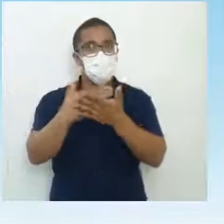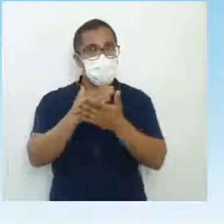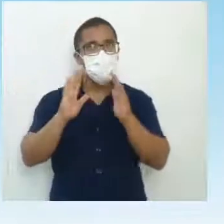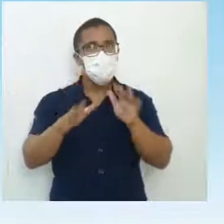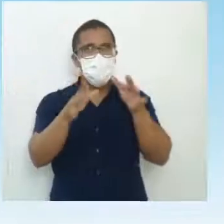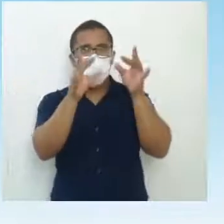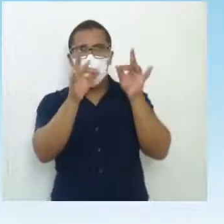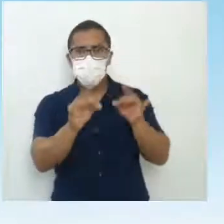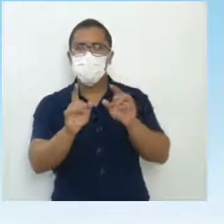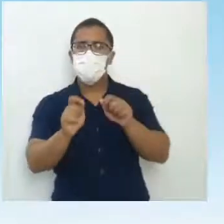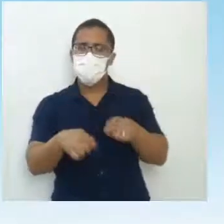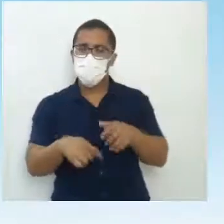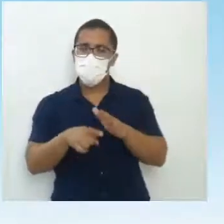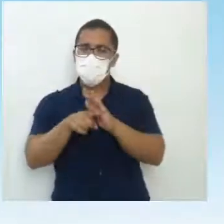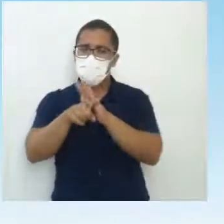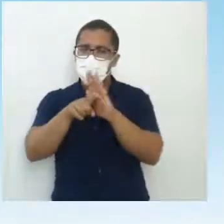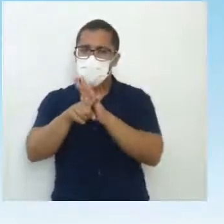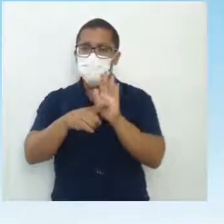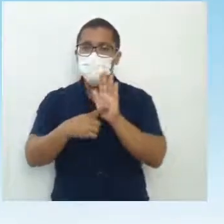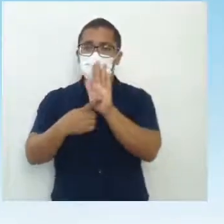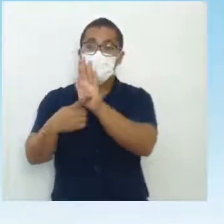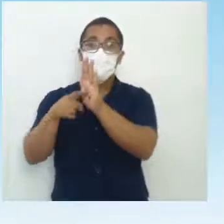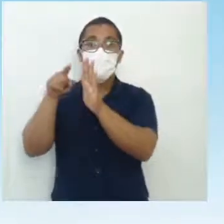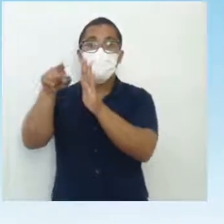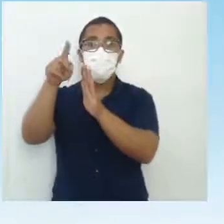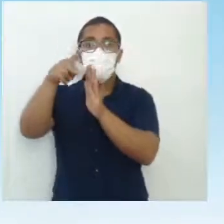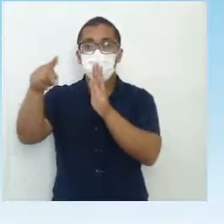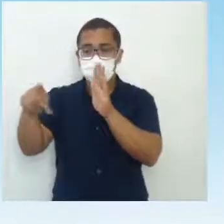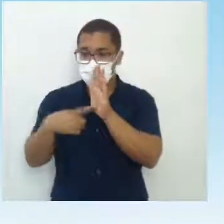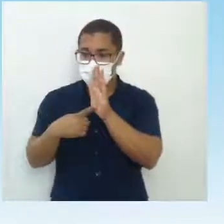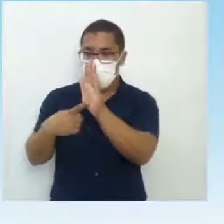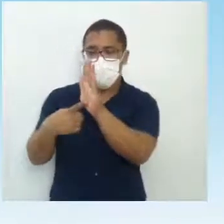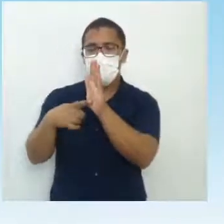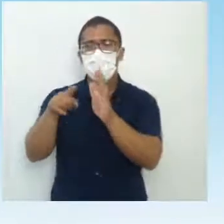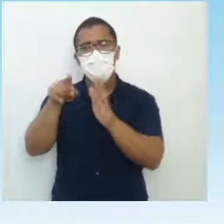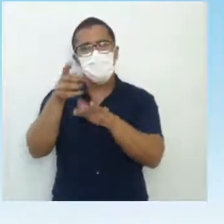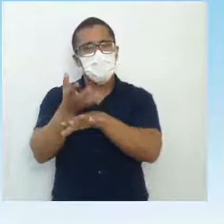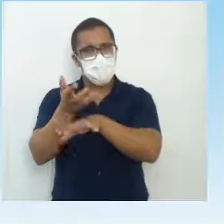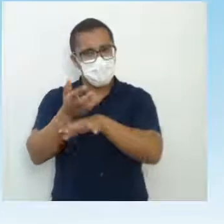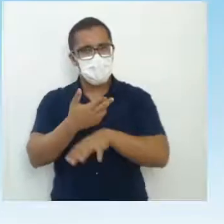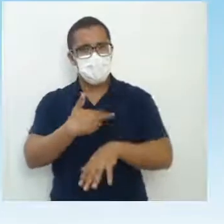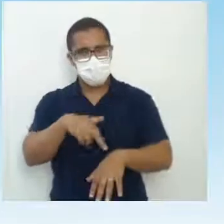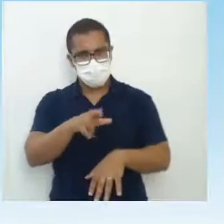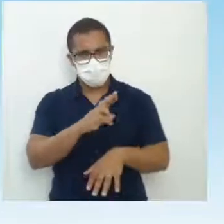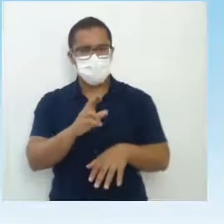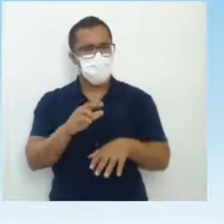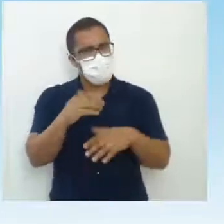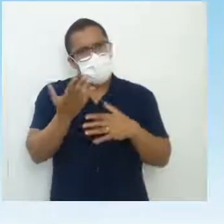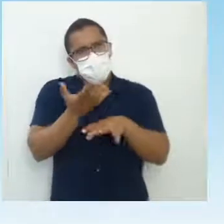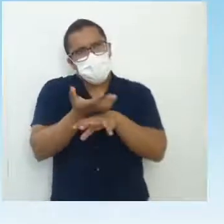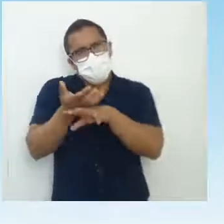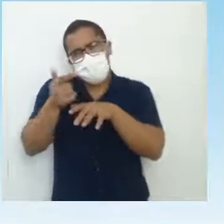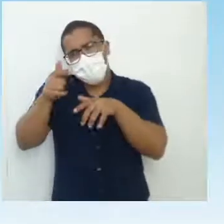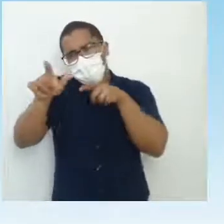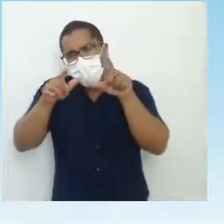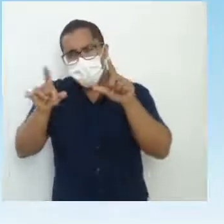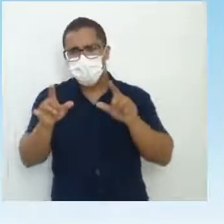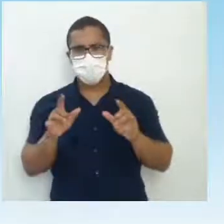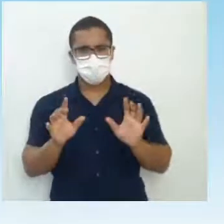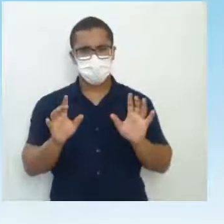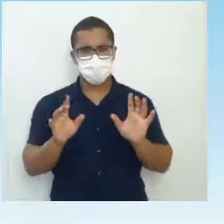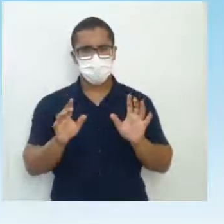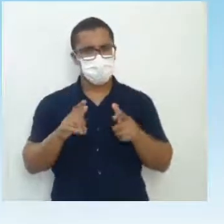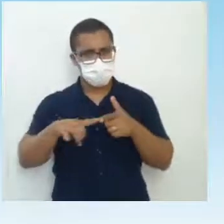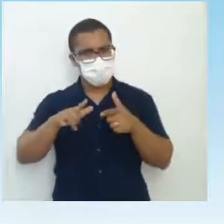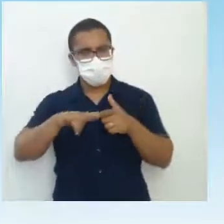pode pesquisar e mostrar ao seu professor de ensino religioso ou outra disciplina, outro componente, o que